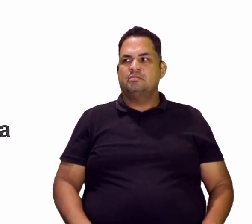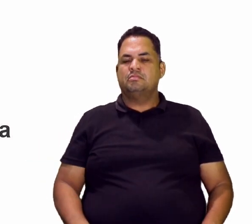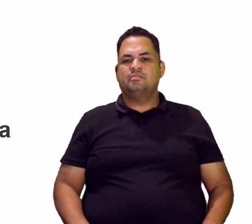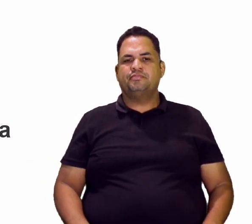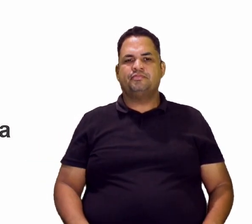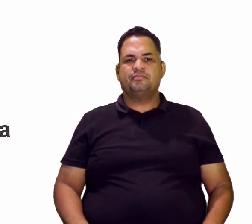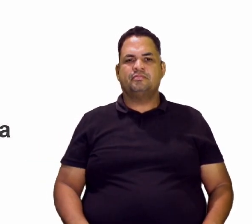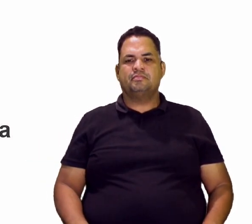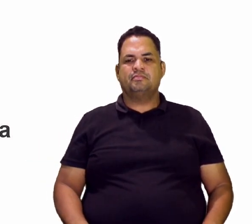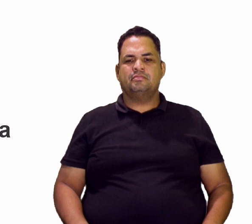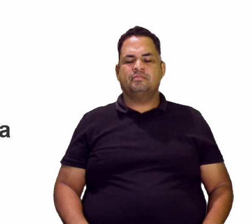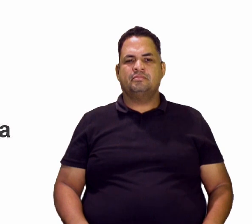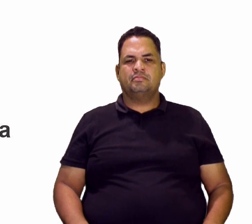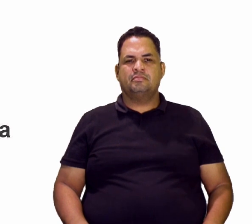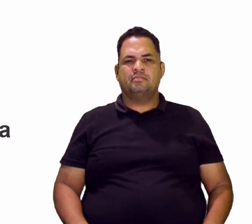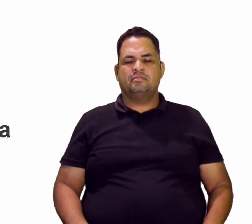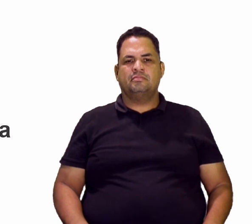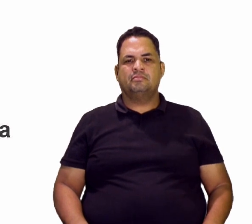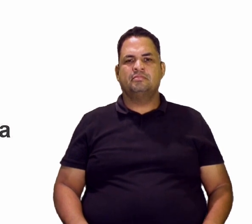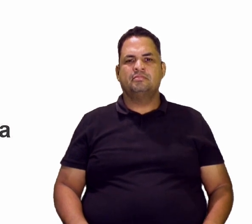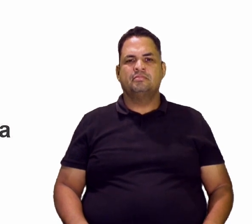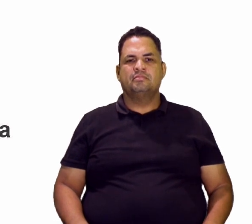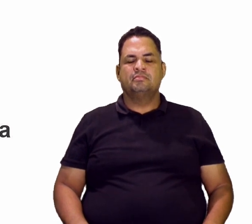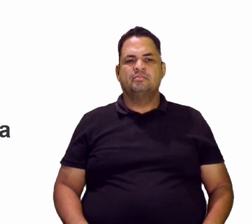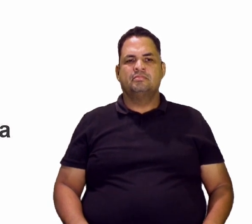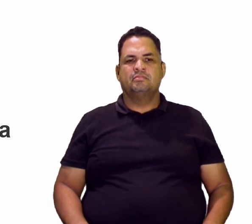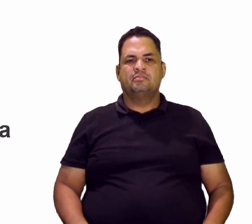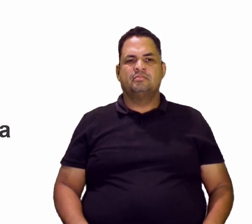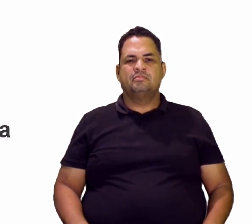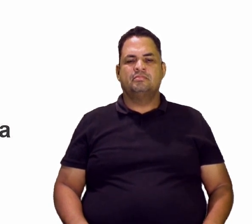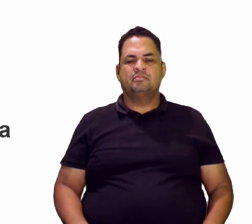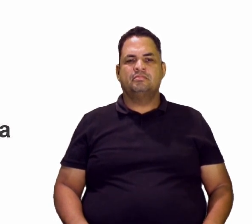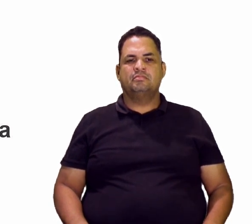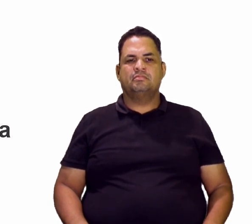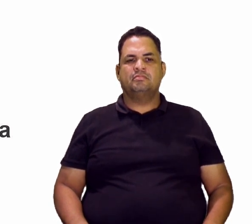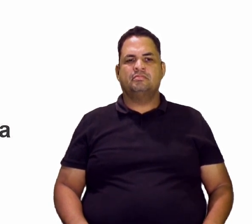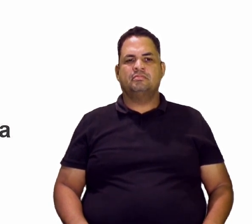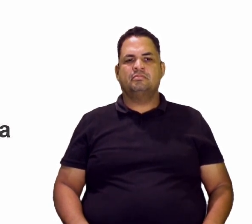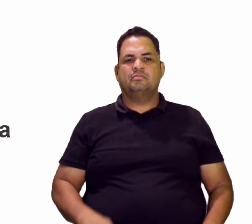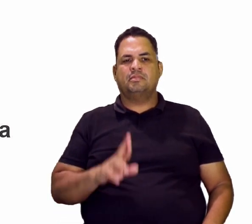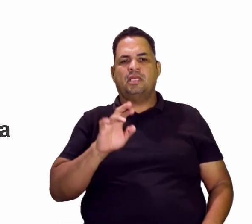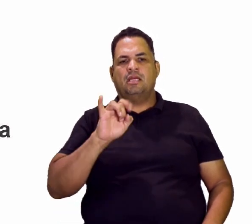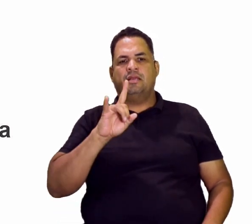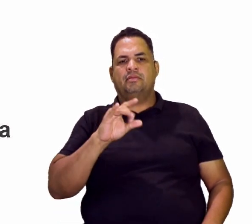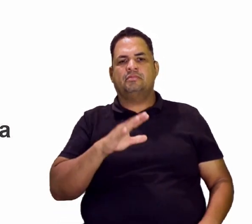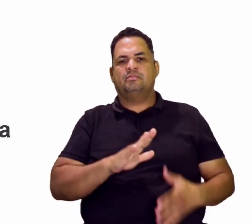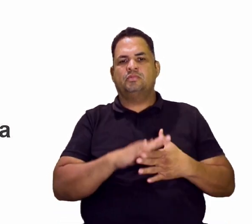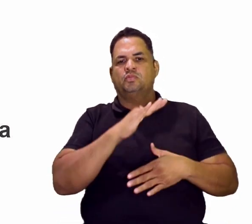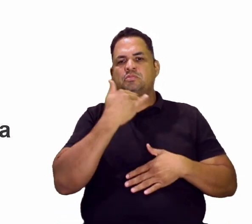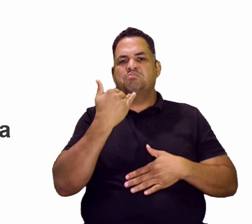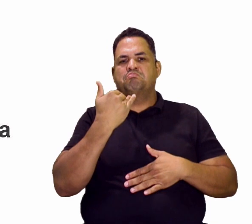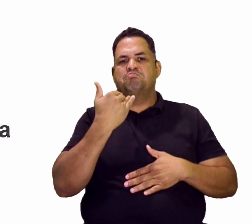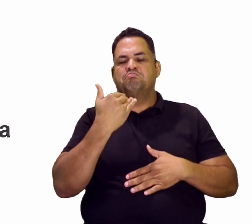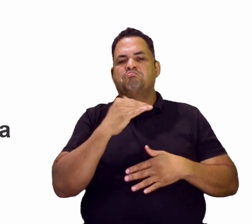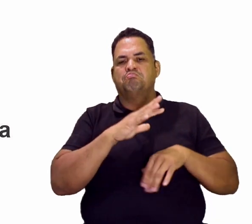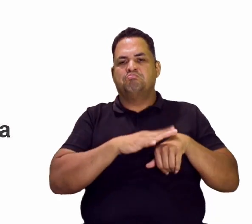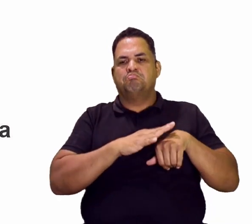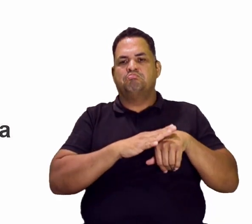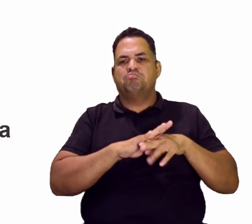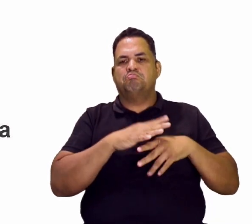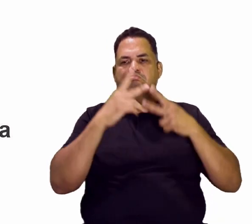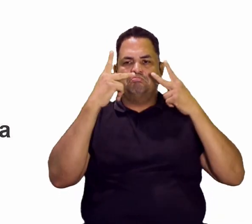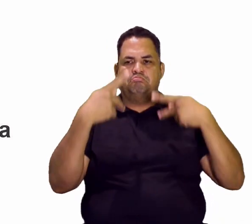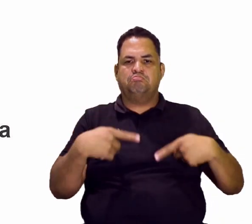aí, os bacilos, né? Como a da tuberculose. A raiva é uma doença mortal para o ser humano e também para